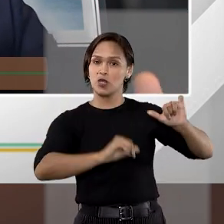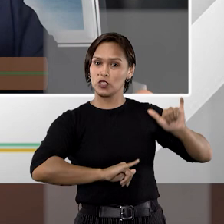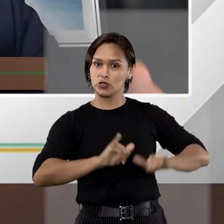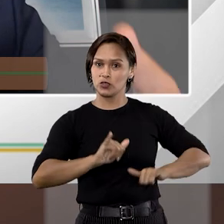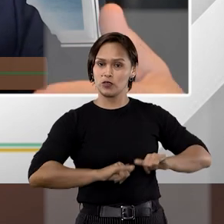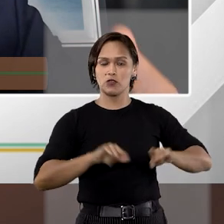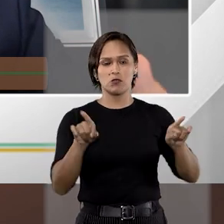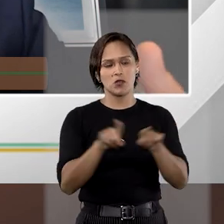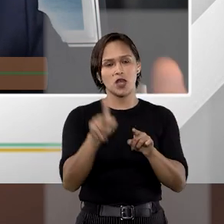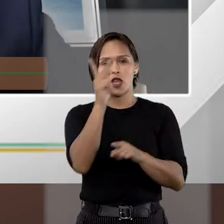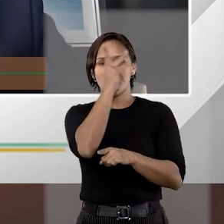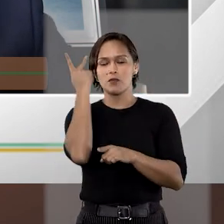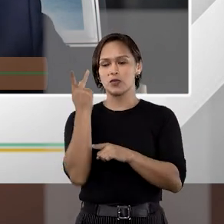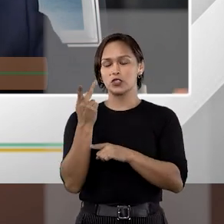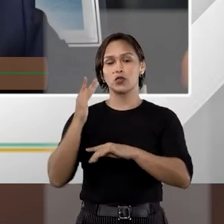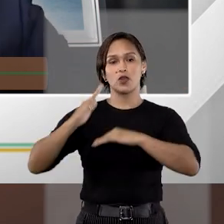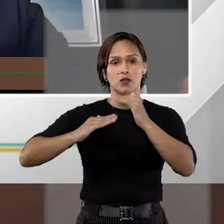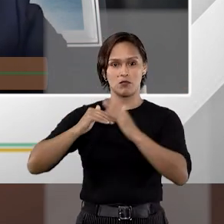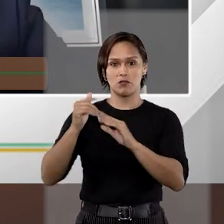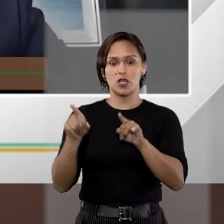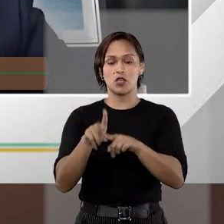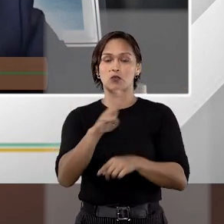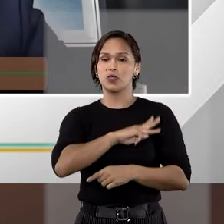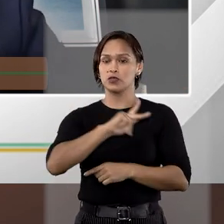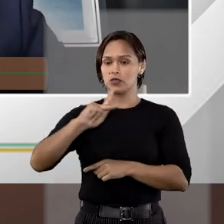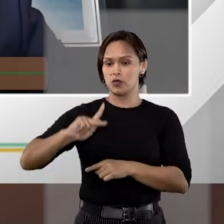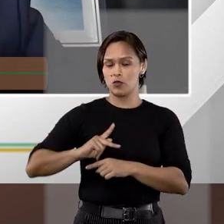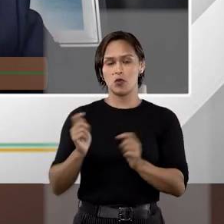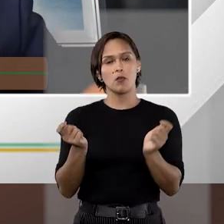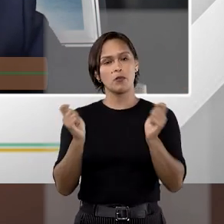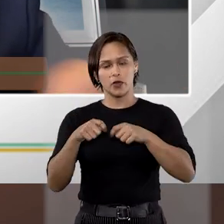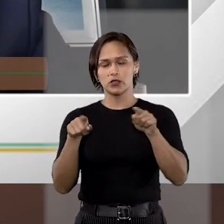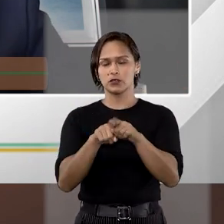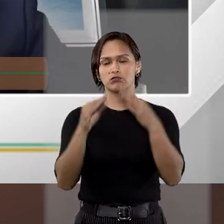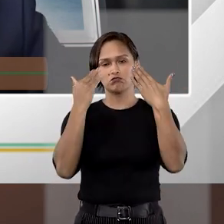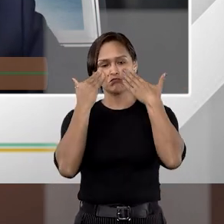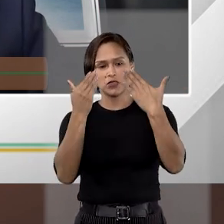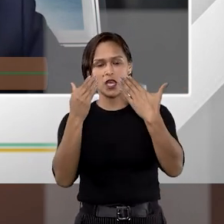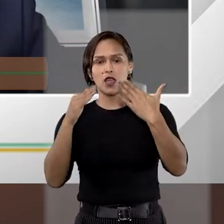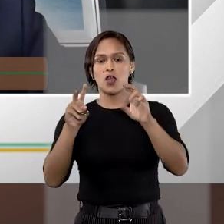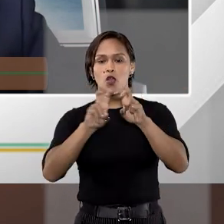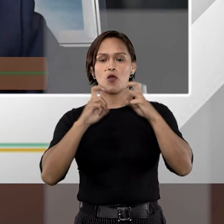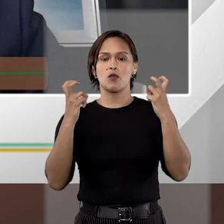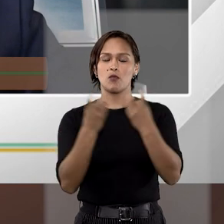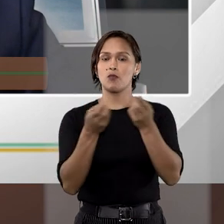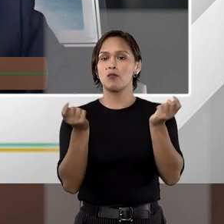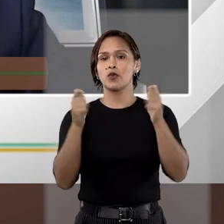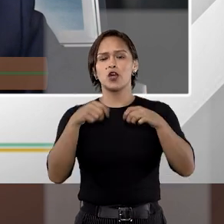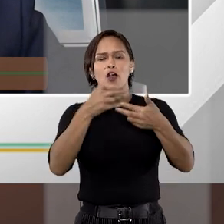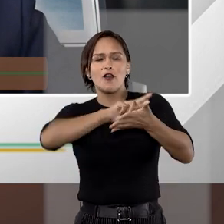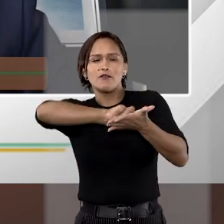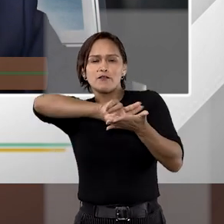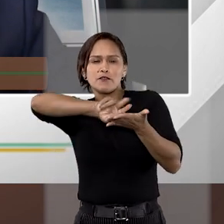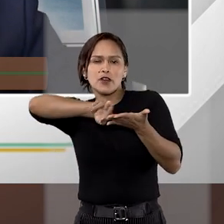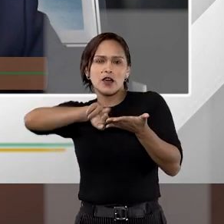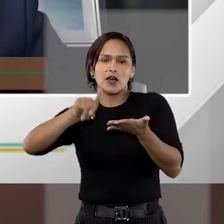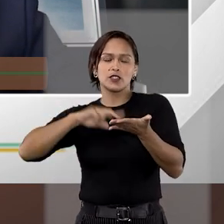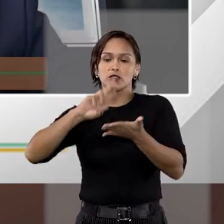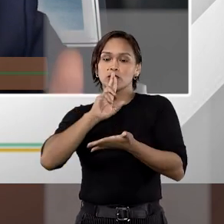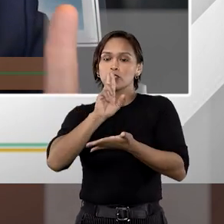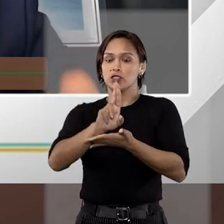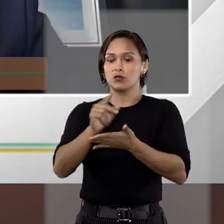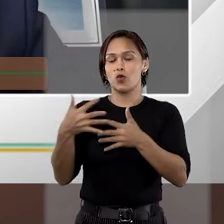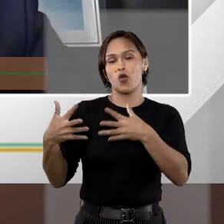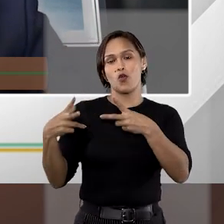pode ser também entre a pessoa que cometeu O Delito eo Ministério Público nesta audiência decomposição nós podemos ter várias formas